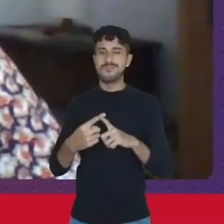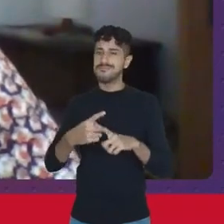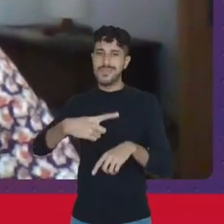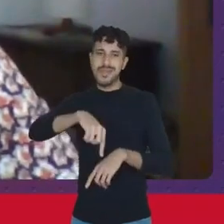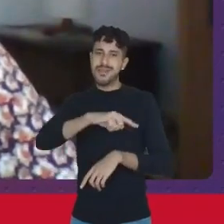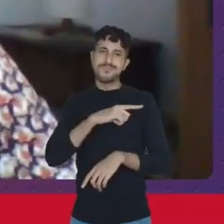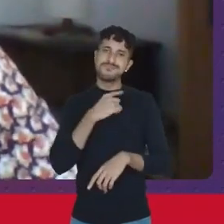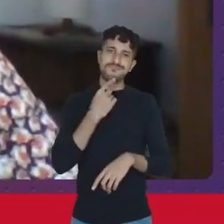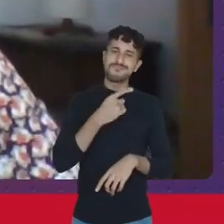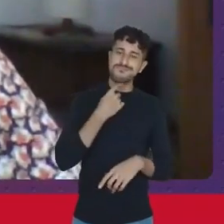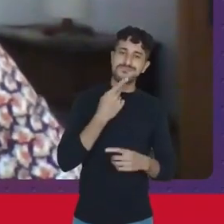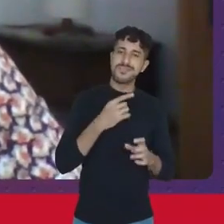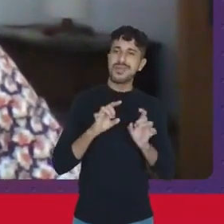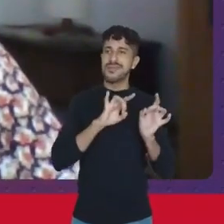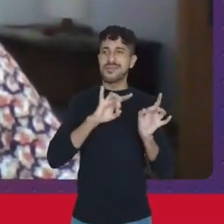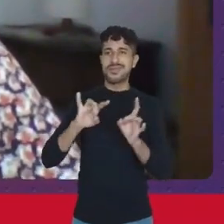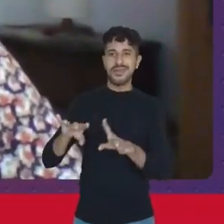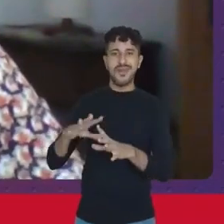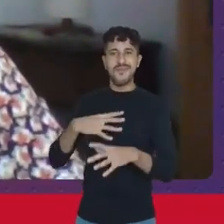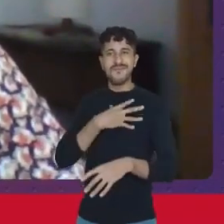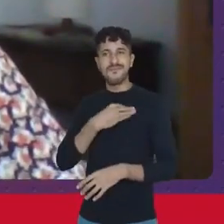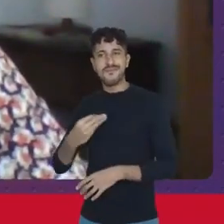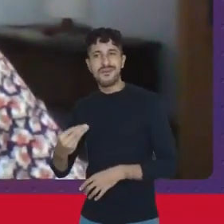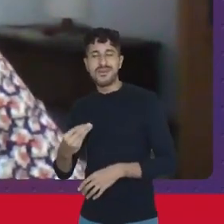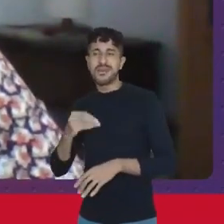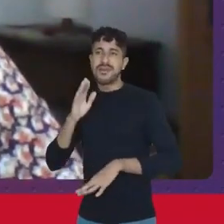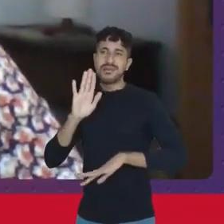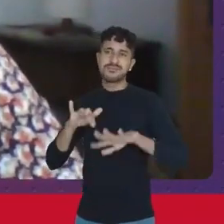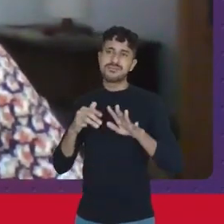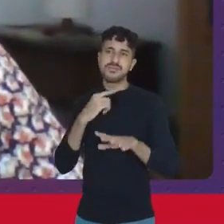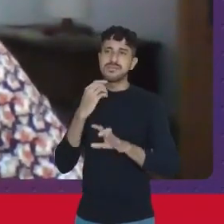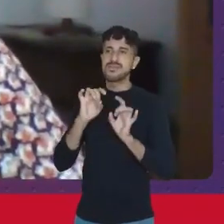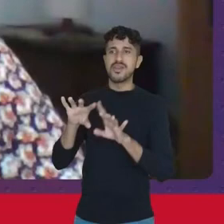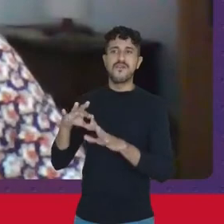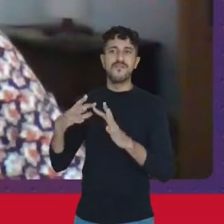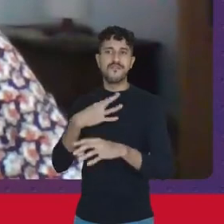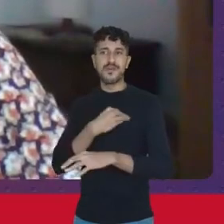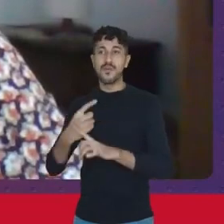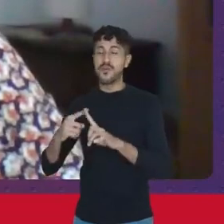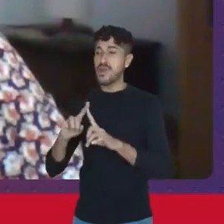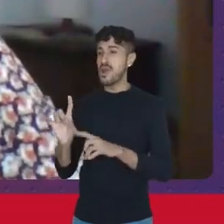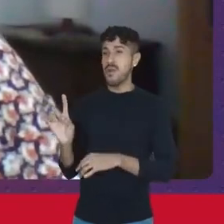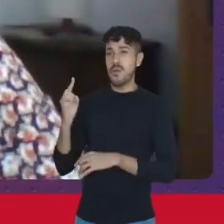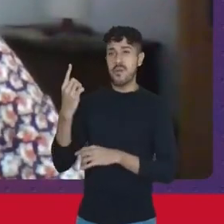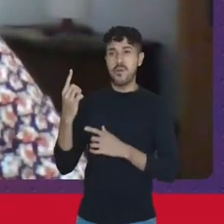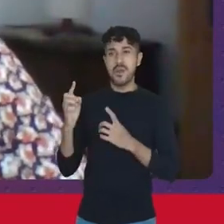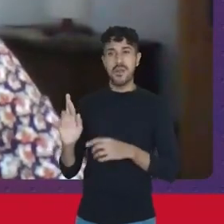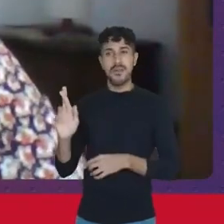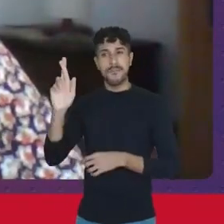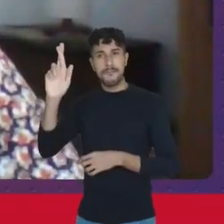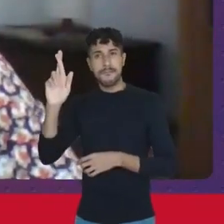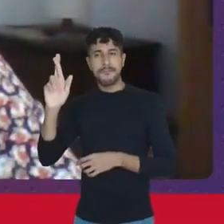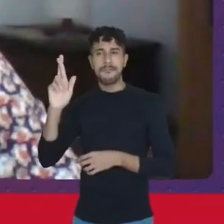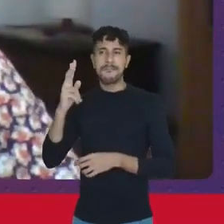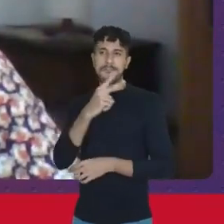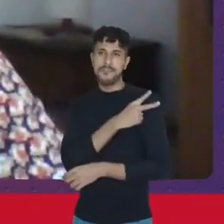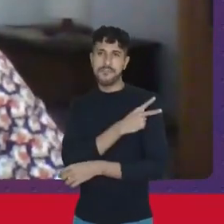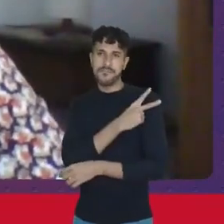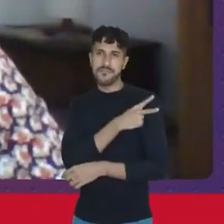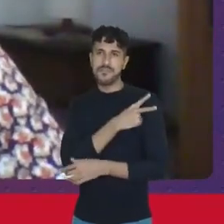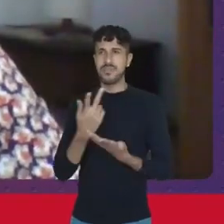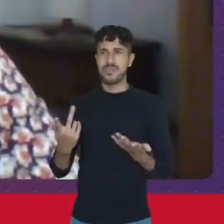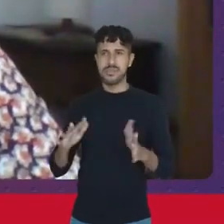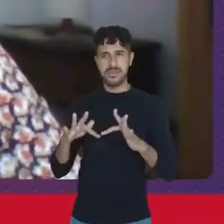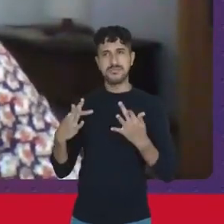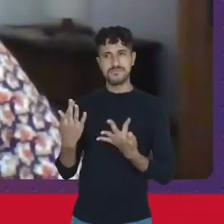têm condições de deixar seus filhos, muitas vezes porque elas são as únicas responsáveis, chefes